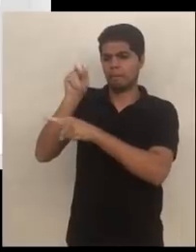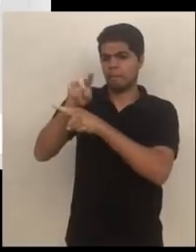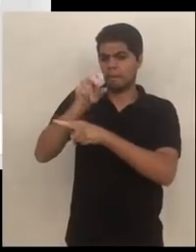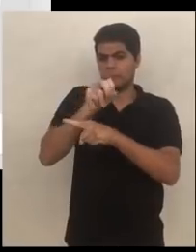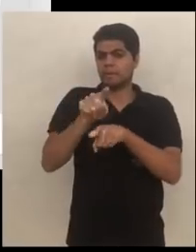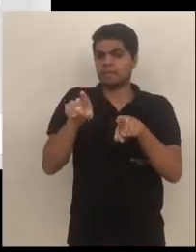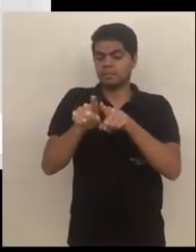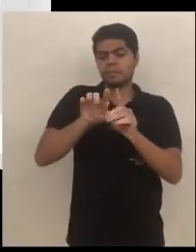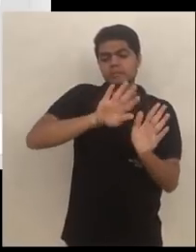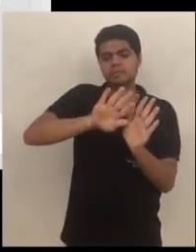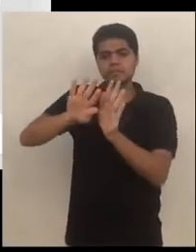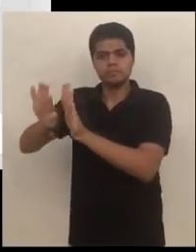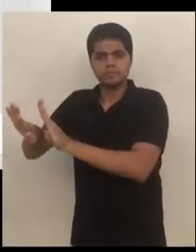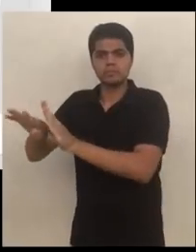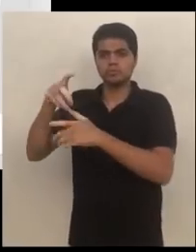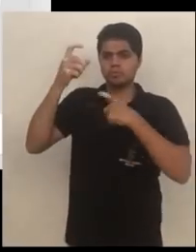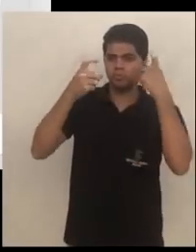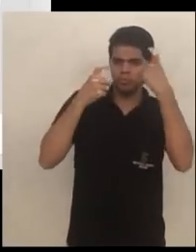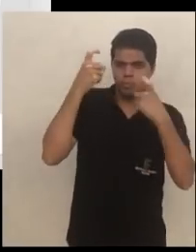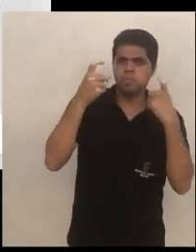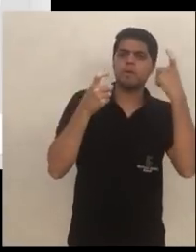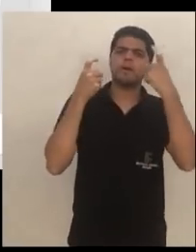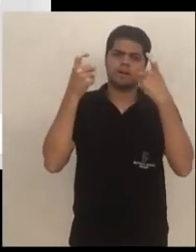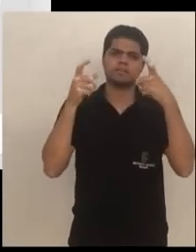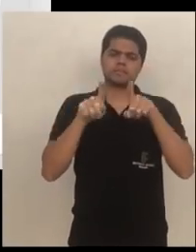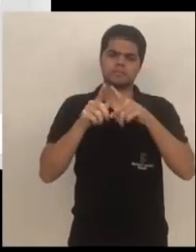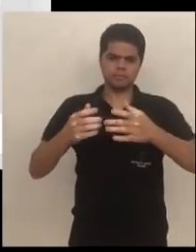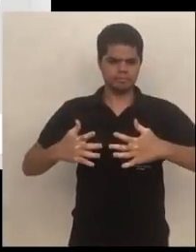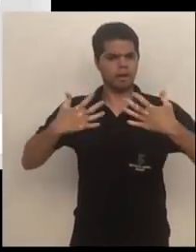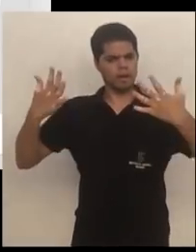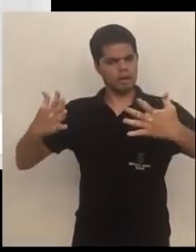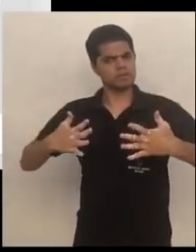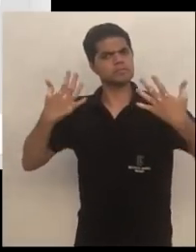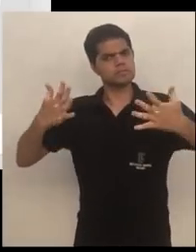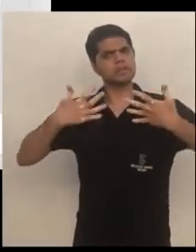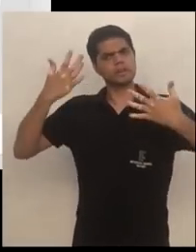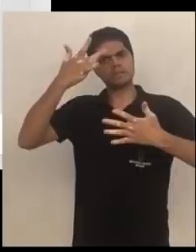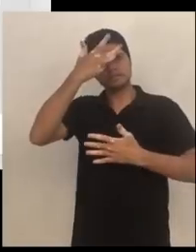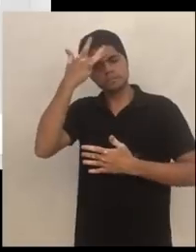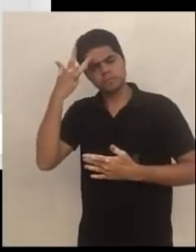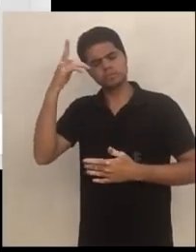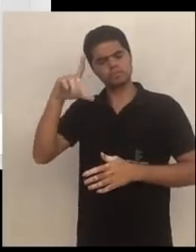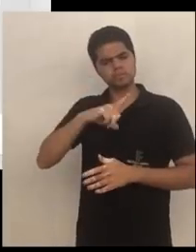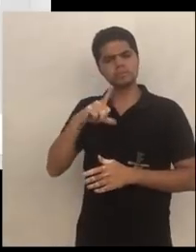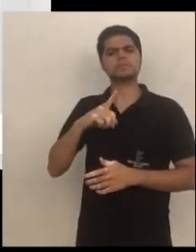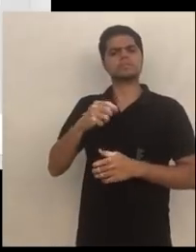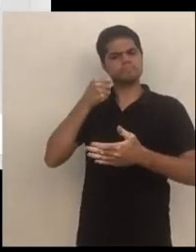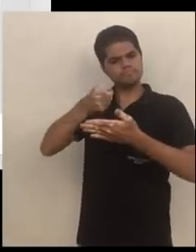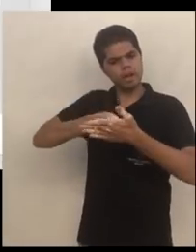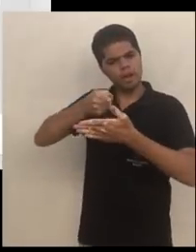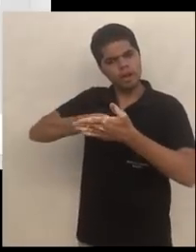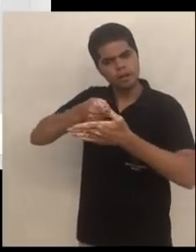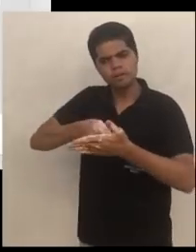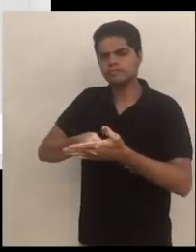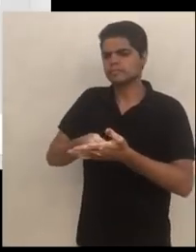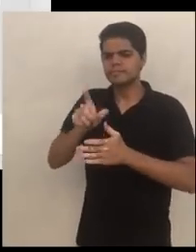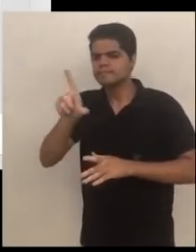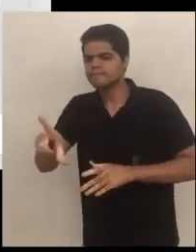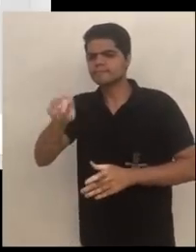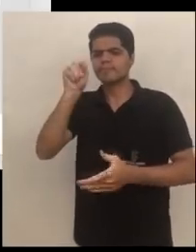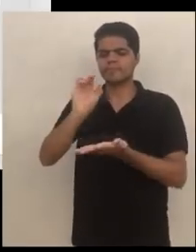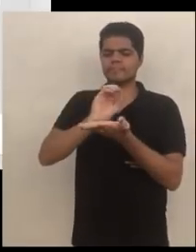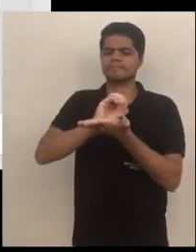essa necessidade ou esse entusiasmo dessas pessoas em buscar um alimento orgânico, em primeiro lugar, pela